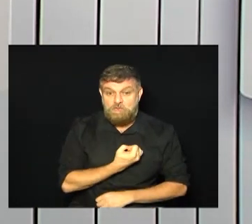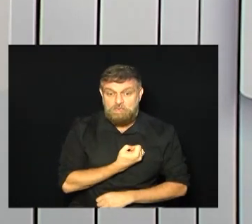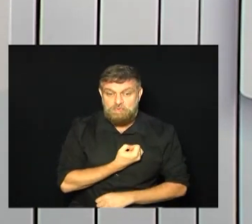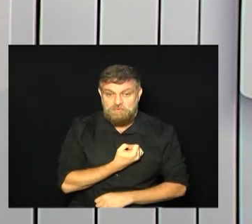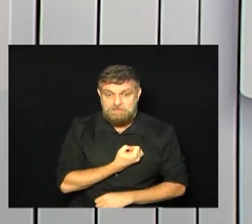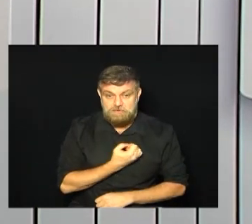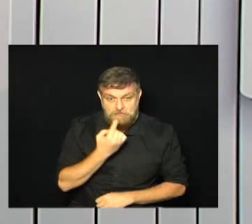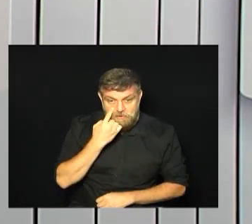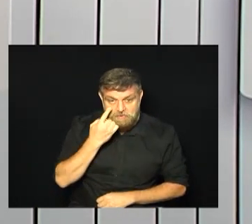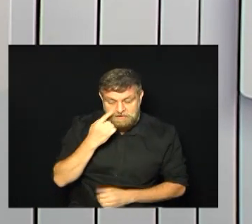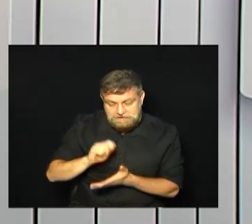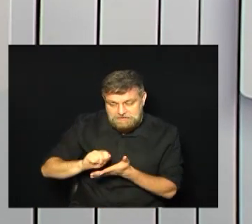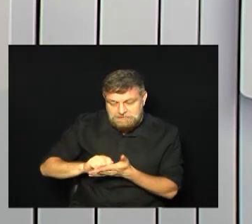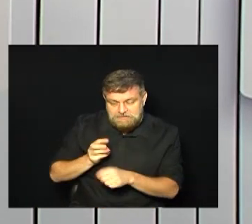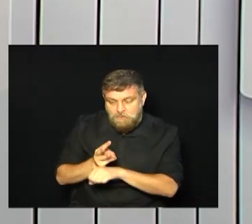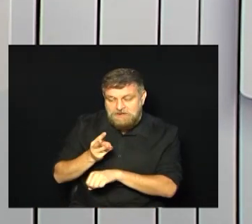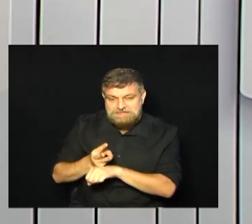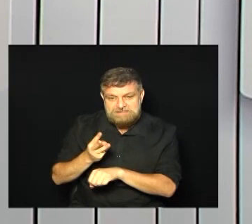DDD,